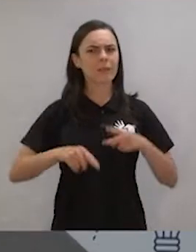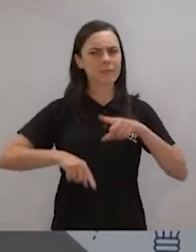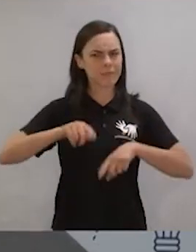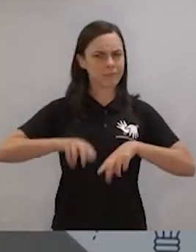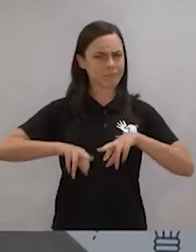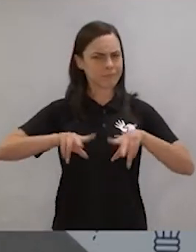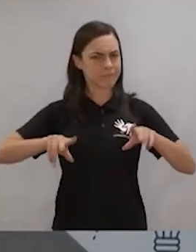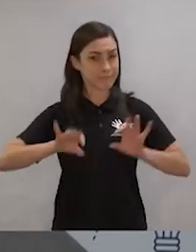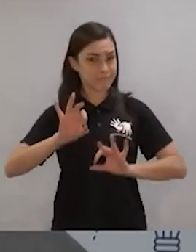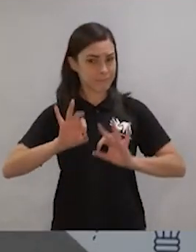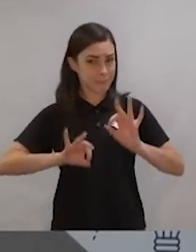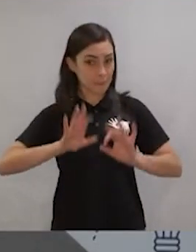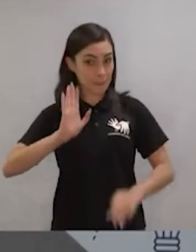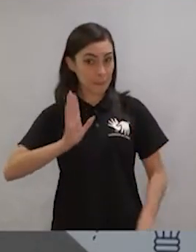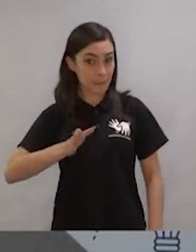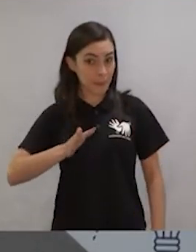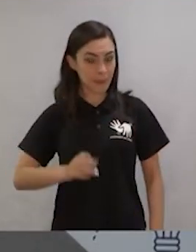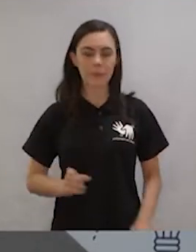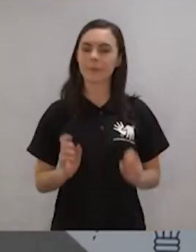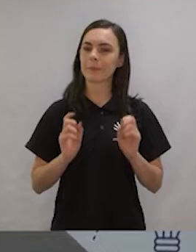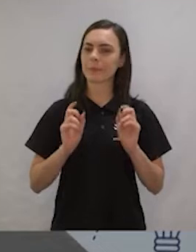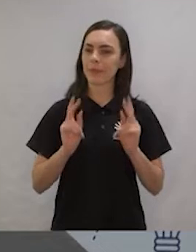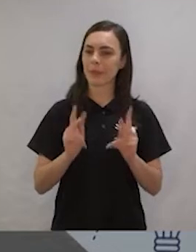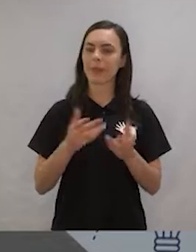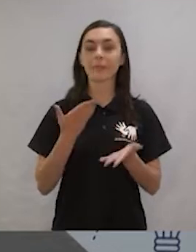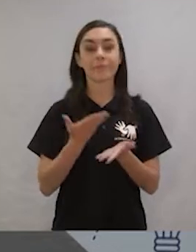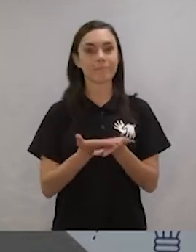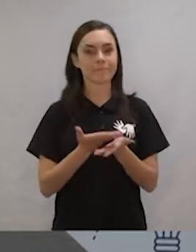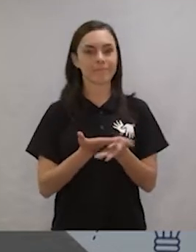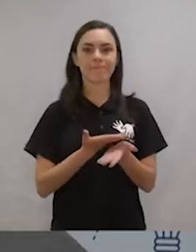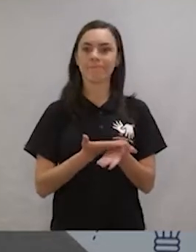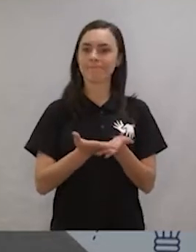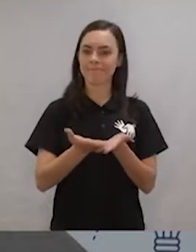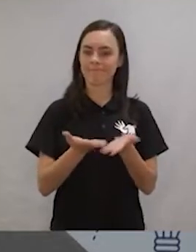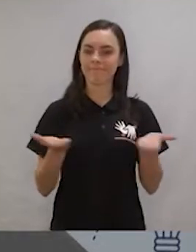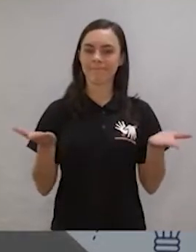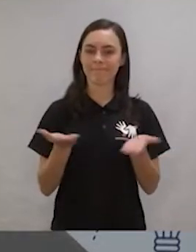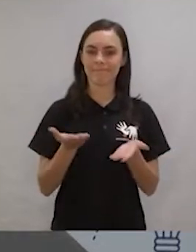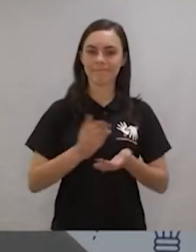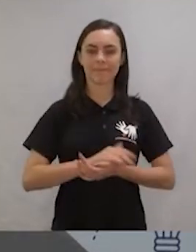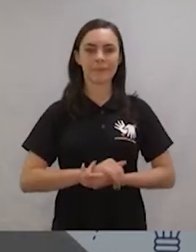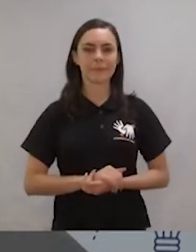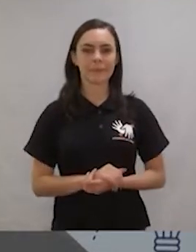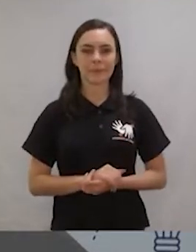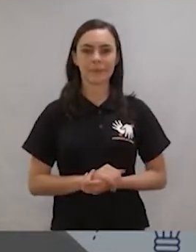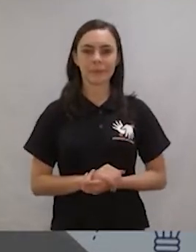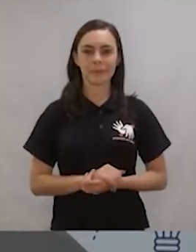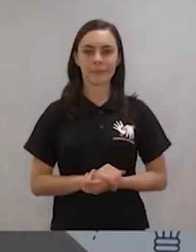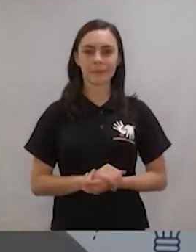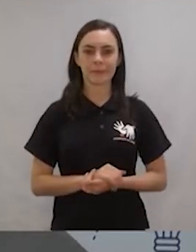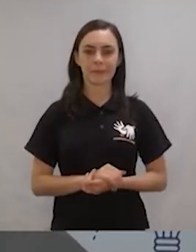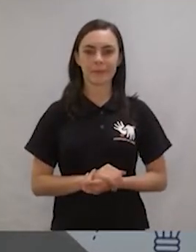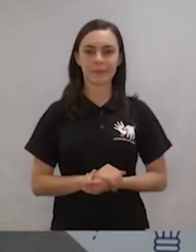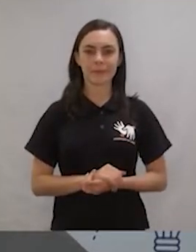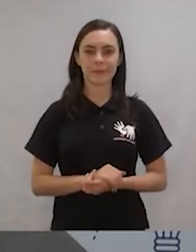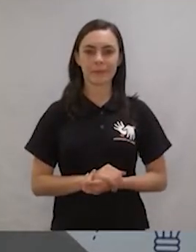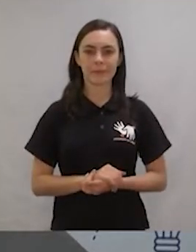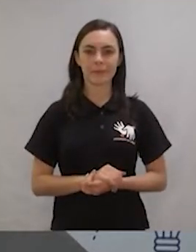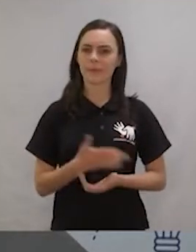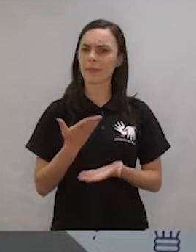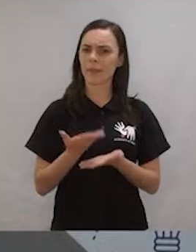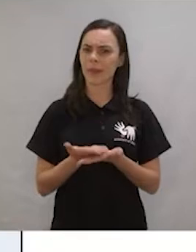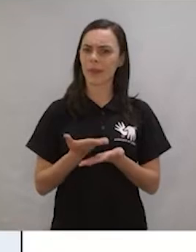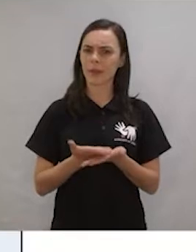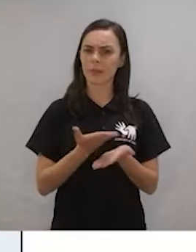Já separar os materiais? Muito bem, então vamos dar início à nossa aula de hoje. Para